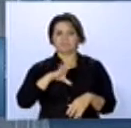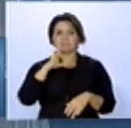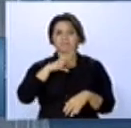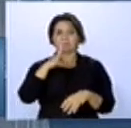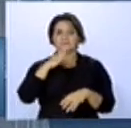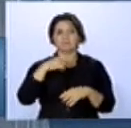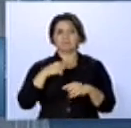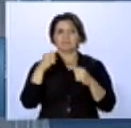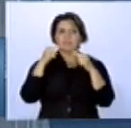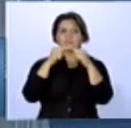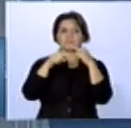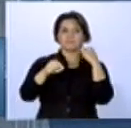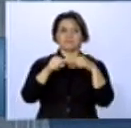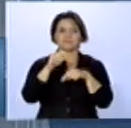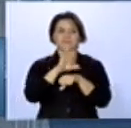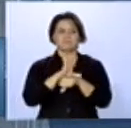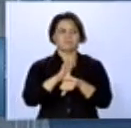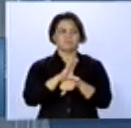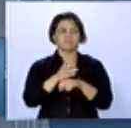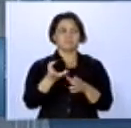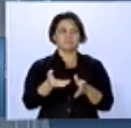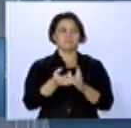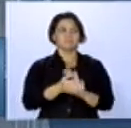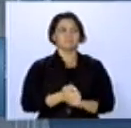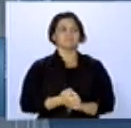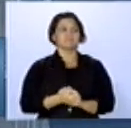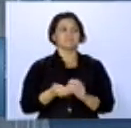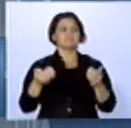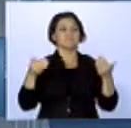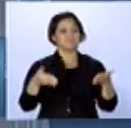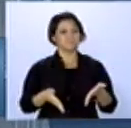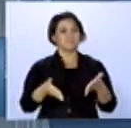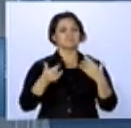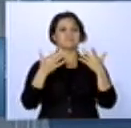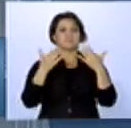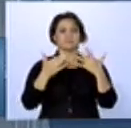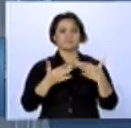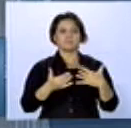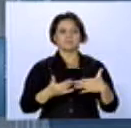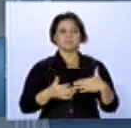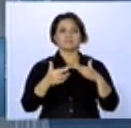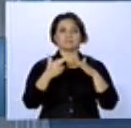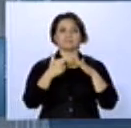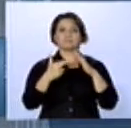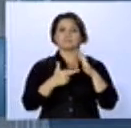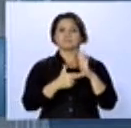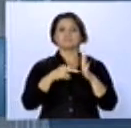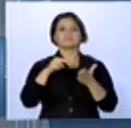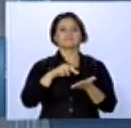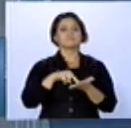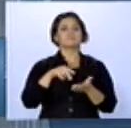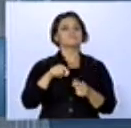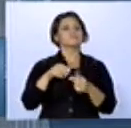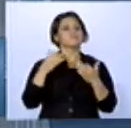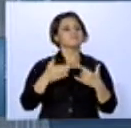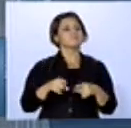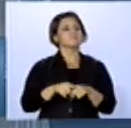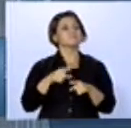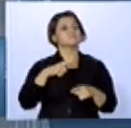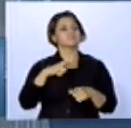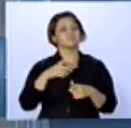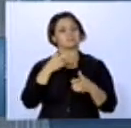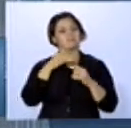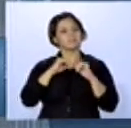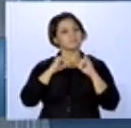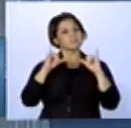questões constitucionais eu vou obviamente passar por algumas questões normativas do dever ser mas eu gostaria de